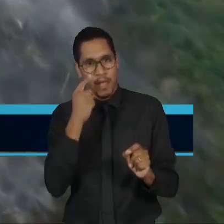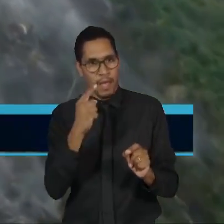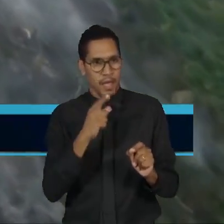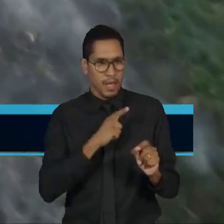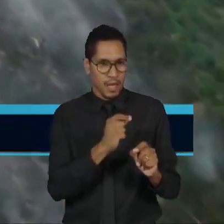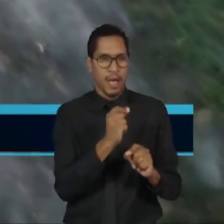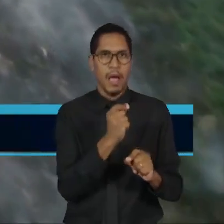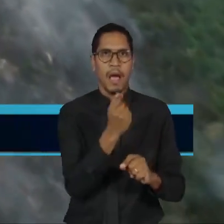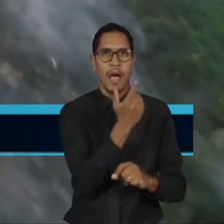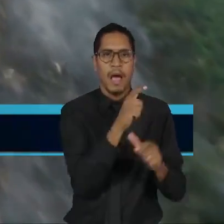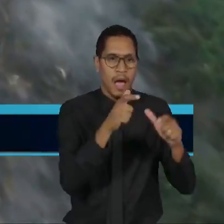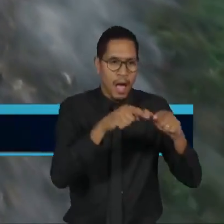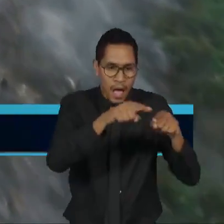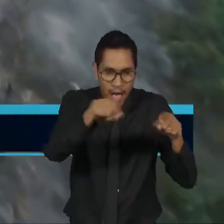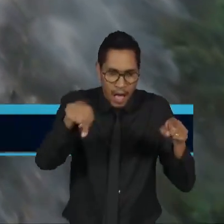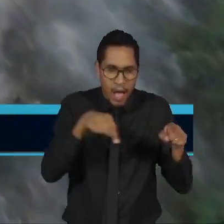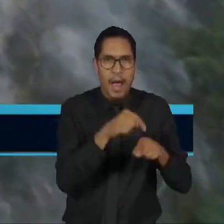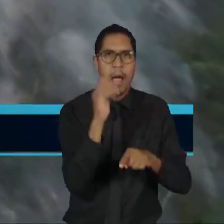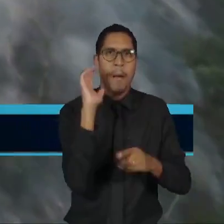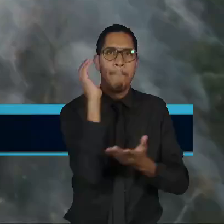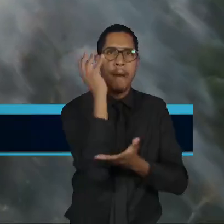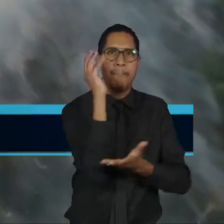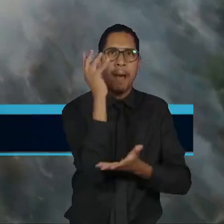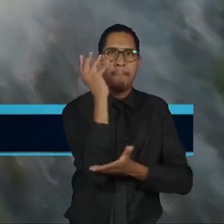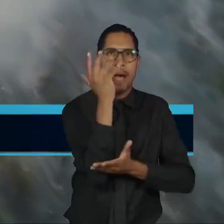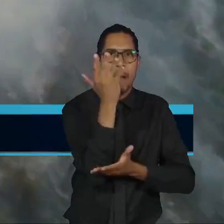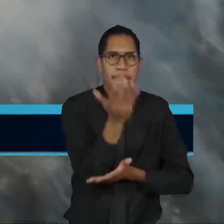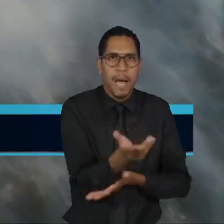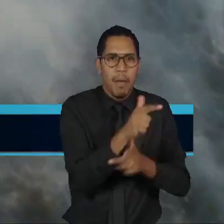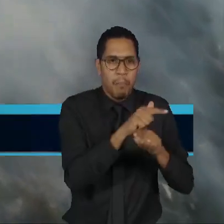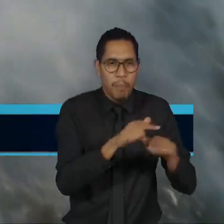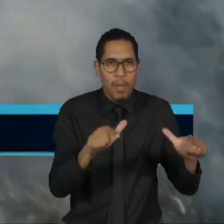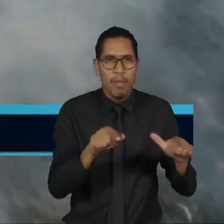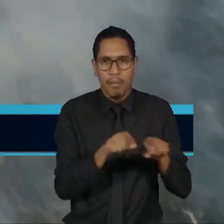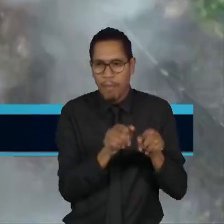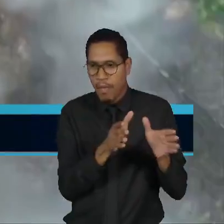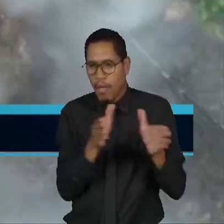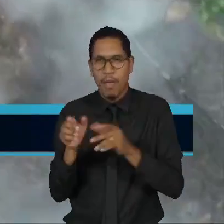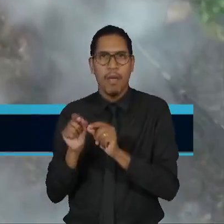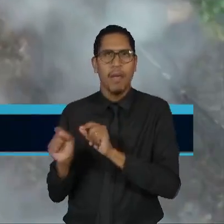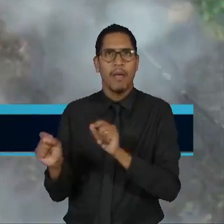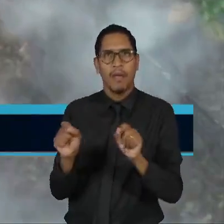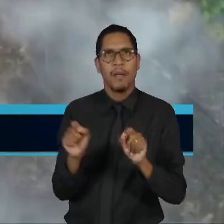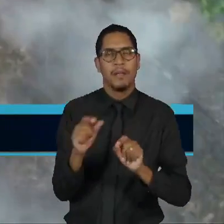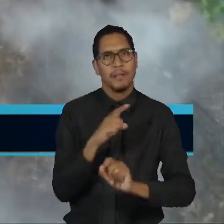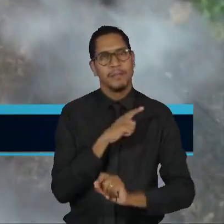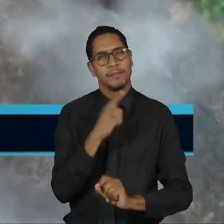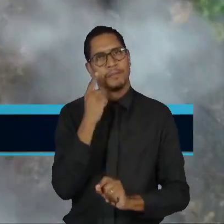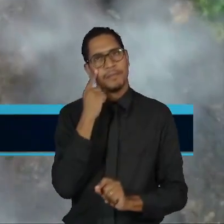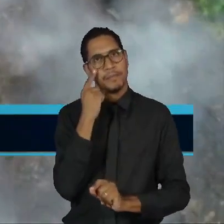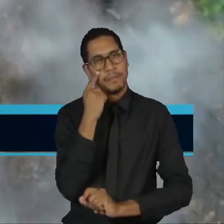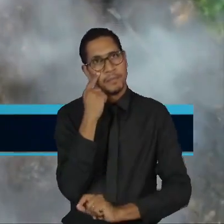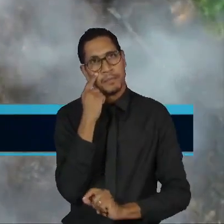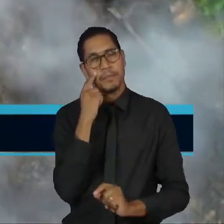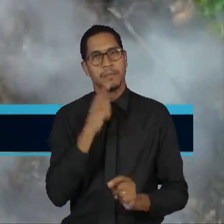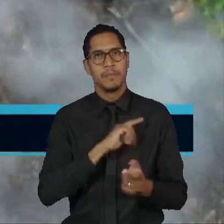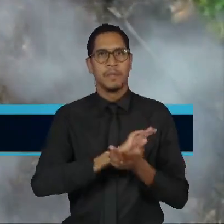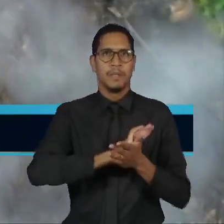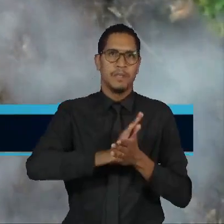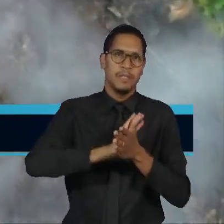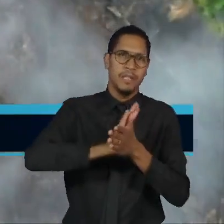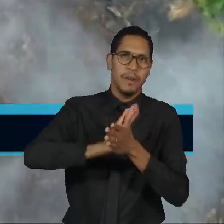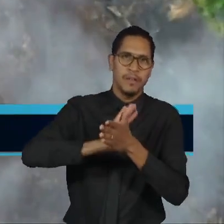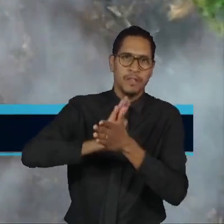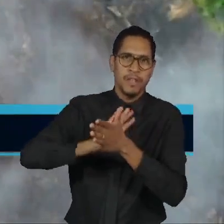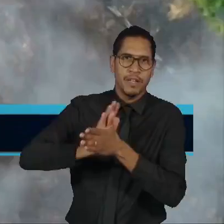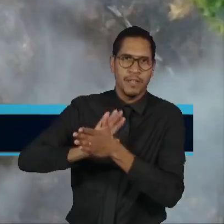desmatada. Em função de ciclo de chuvas, de ciclos hídricos e tal, o desmatamento aqui